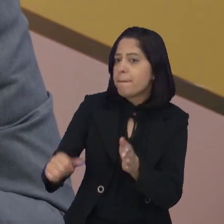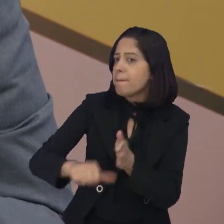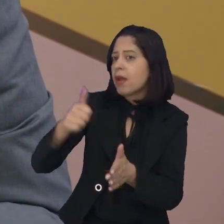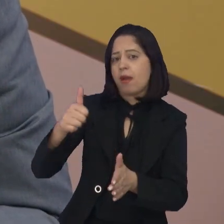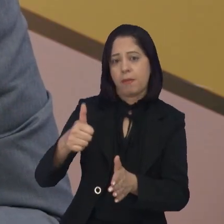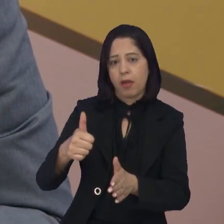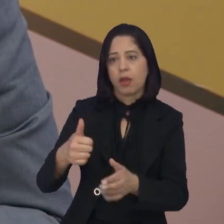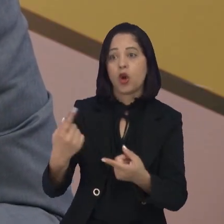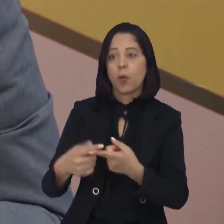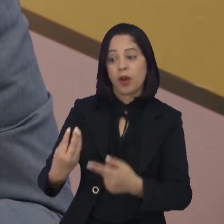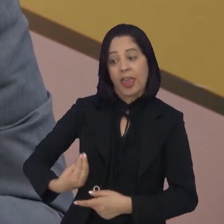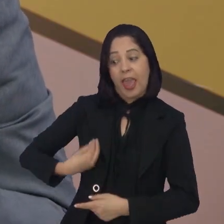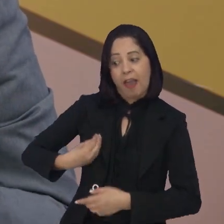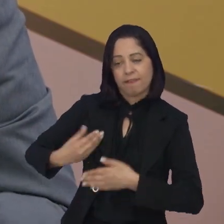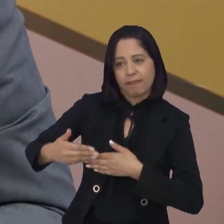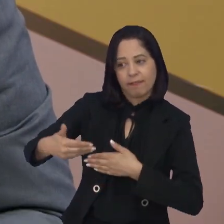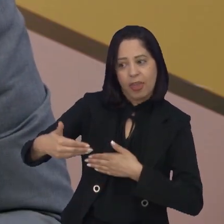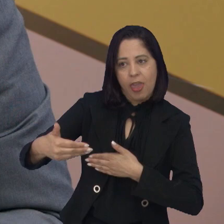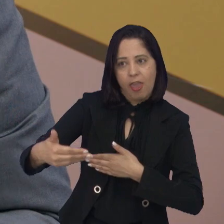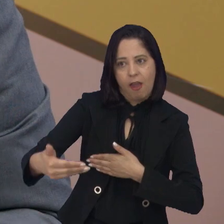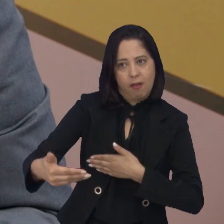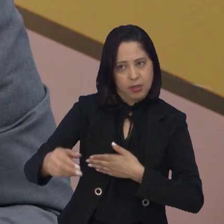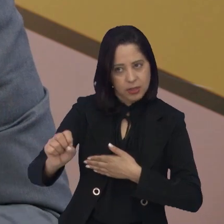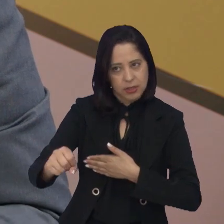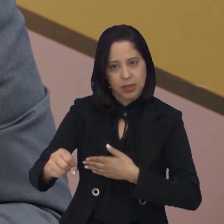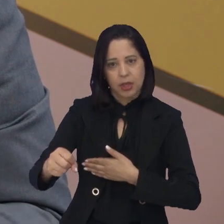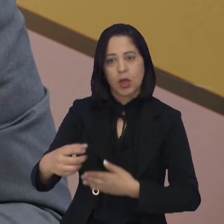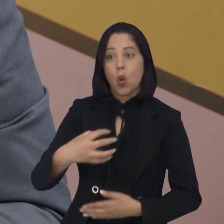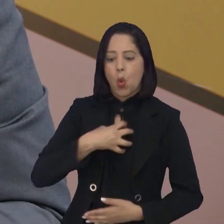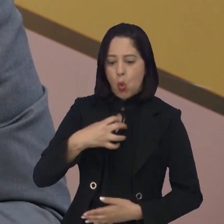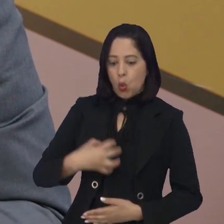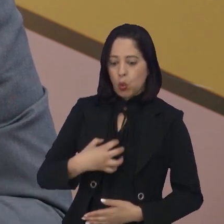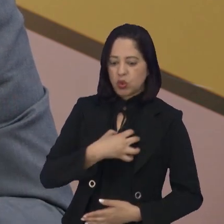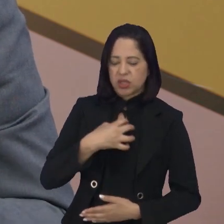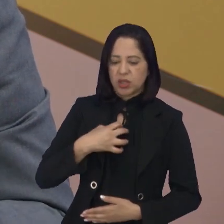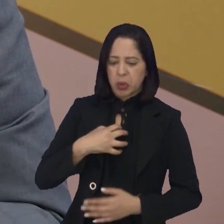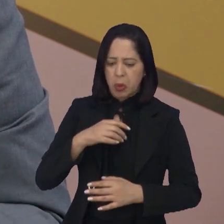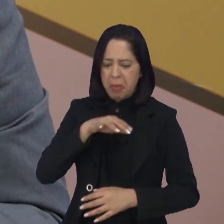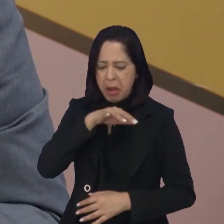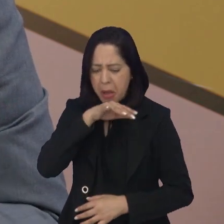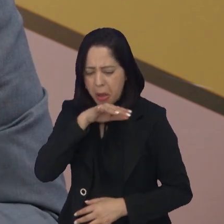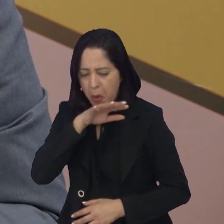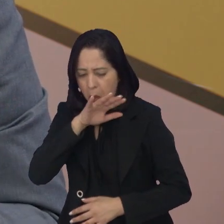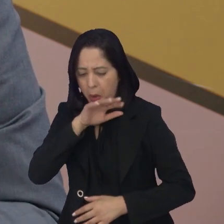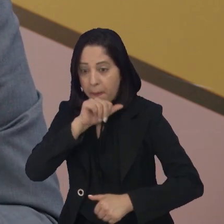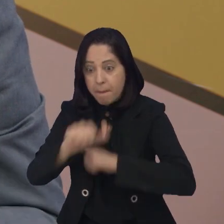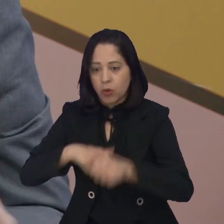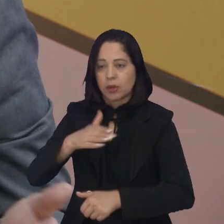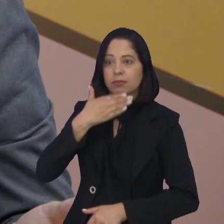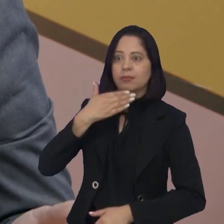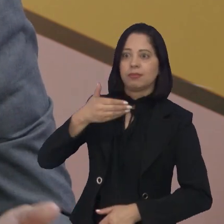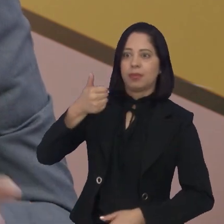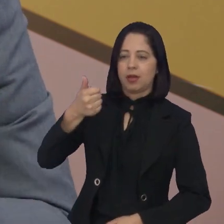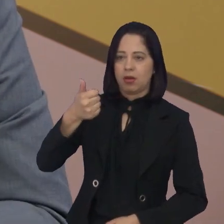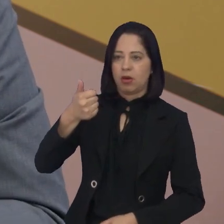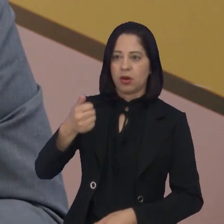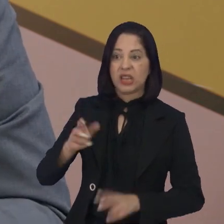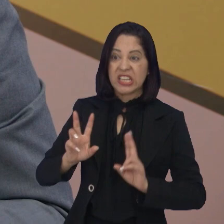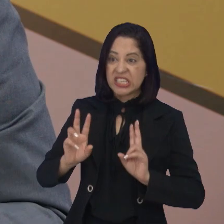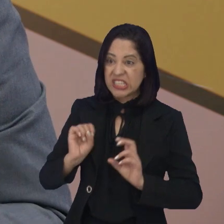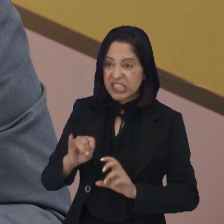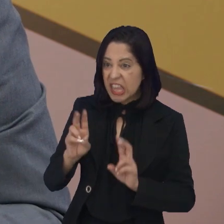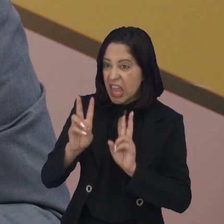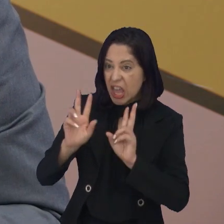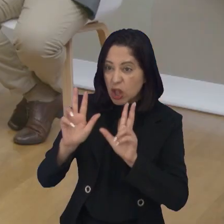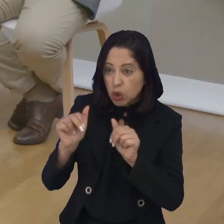da expectativa de vida, de melhora de sintomas. Então, sempre a gente tem que pensar em começar. Se nunca teve o hábito, deve